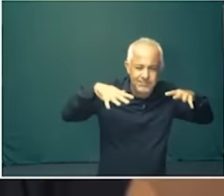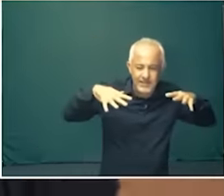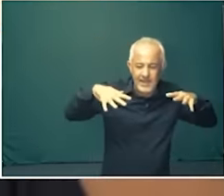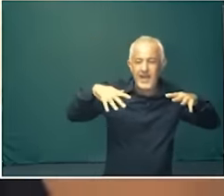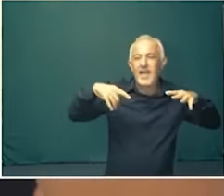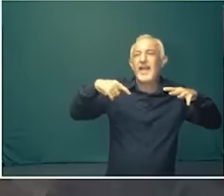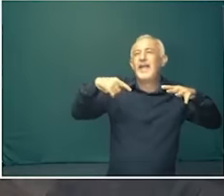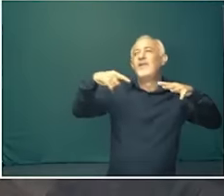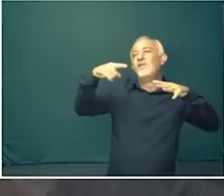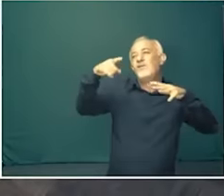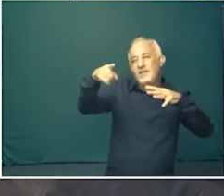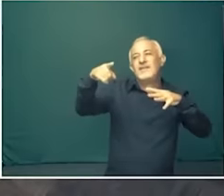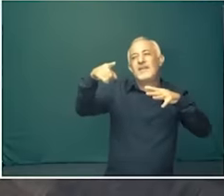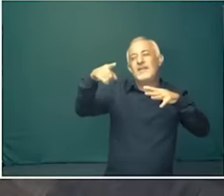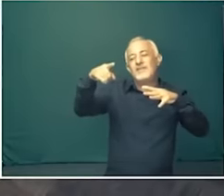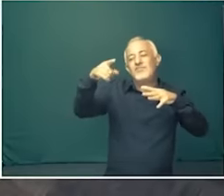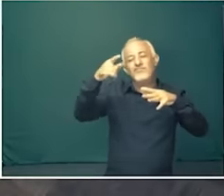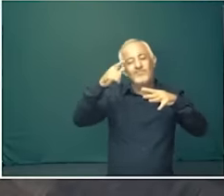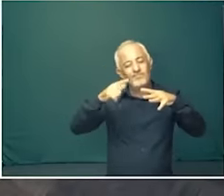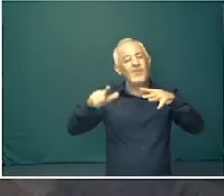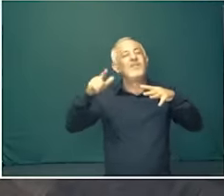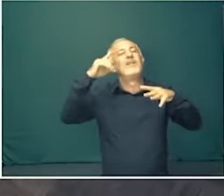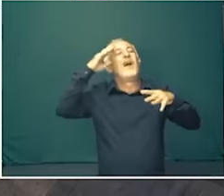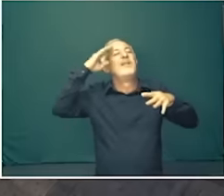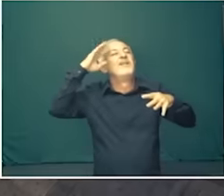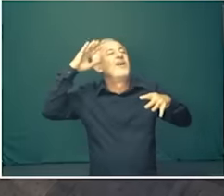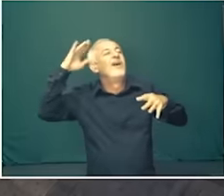Em sonho você me